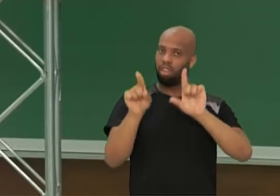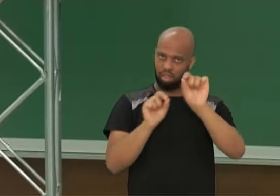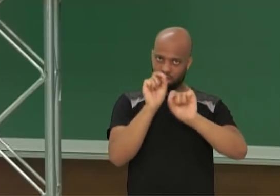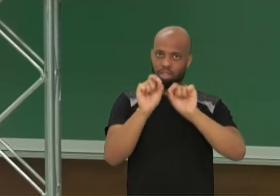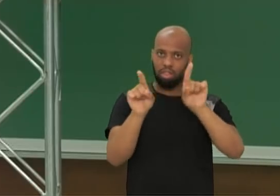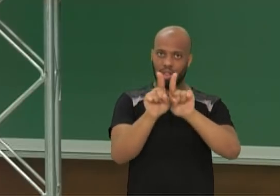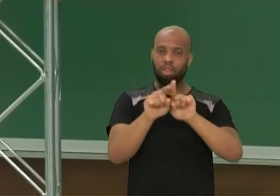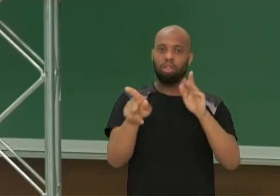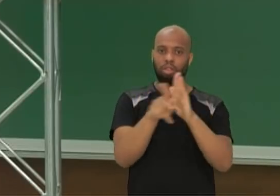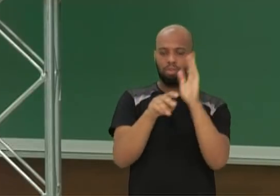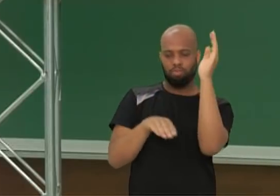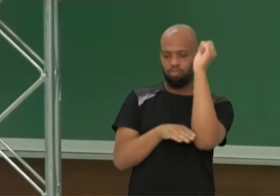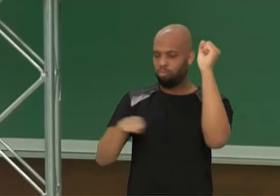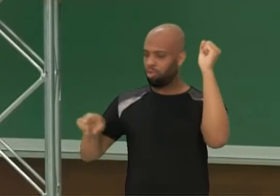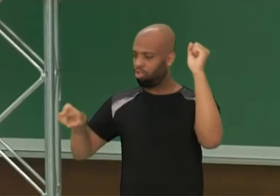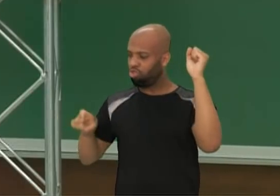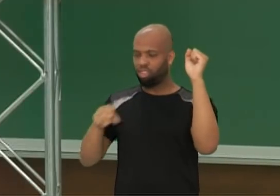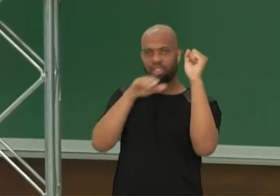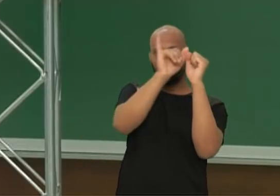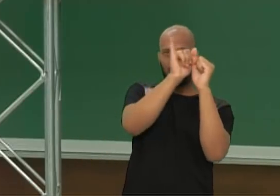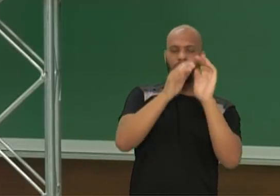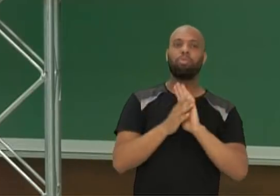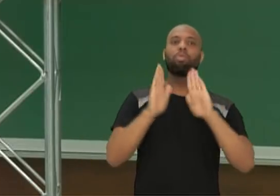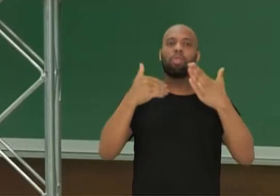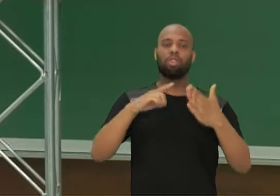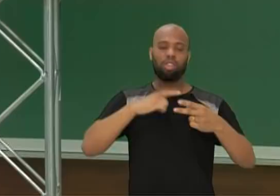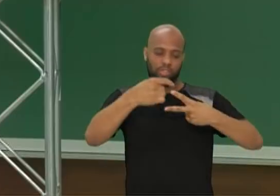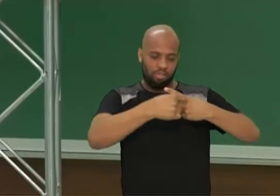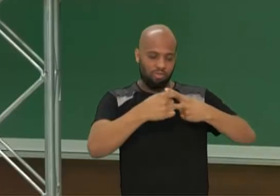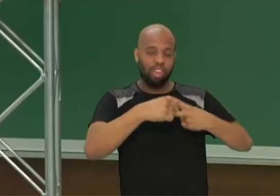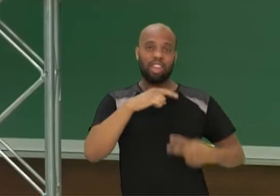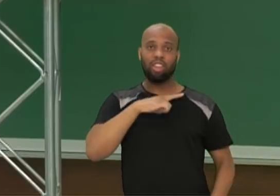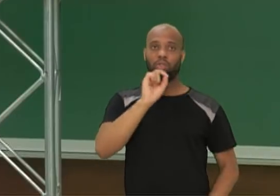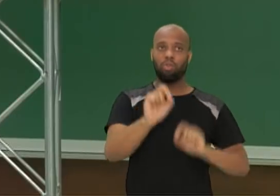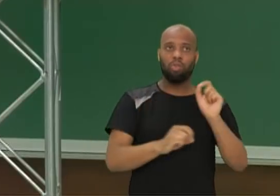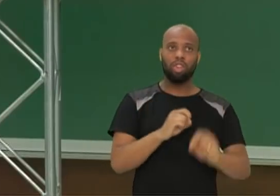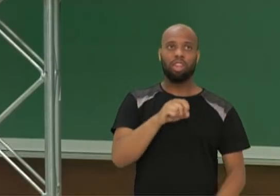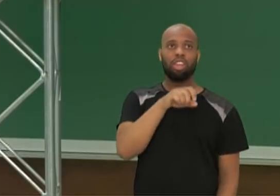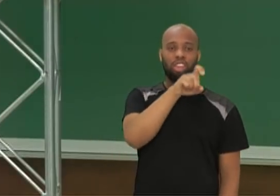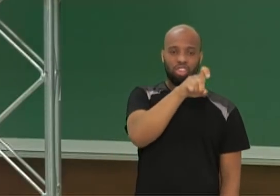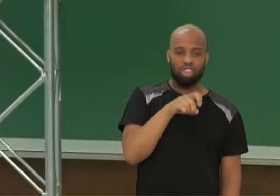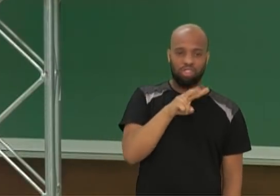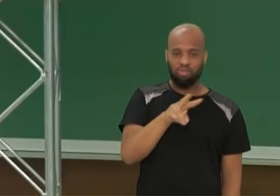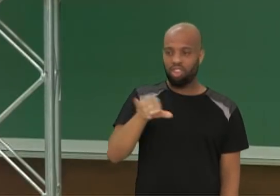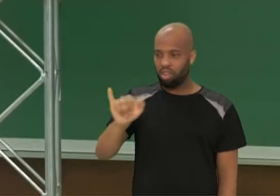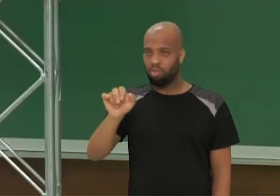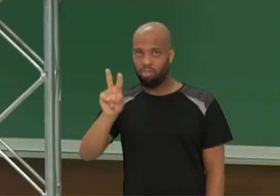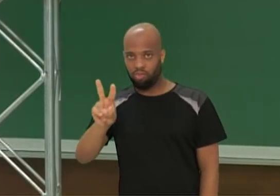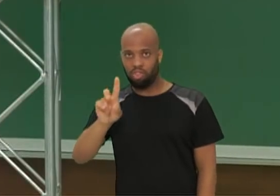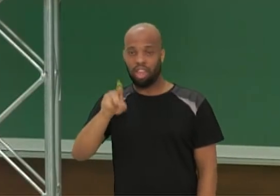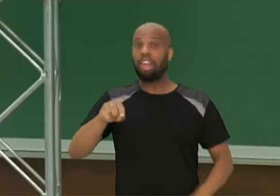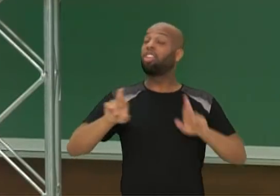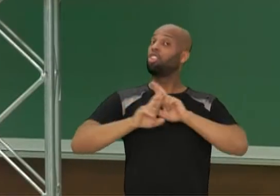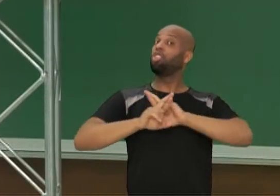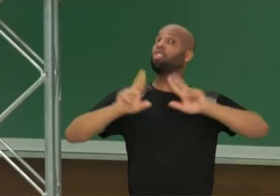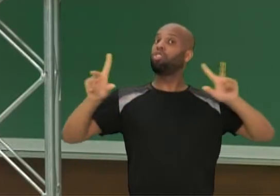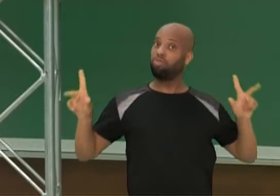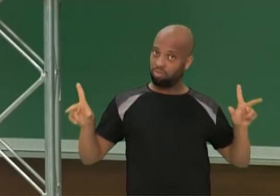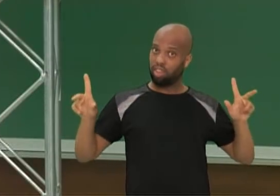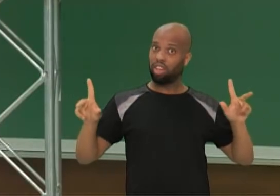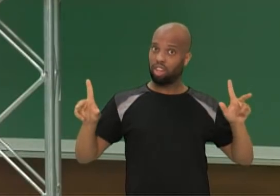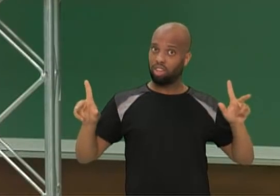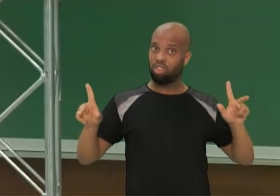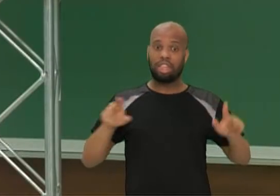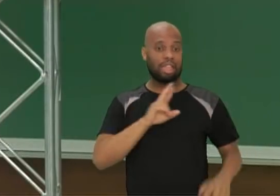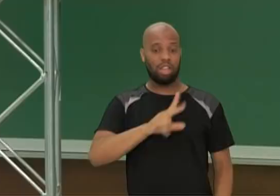plano cartesiano. Então o vértice terá coordenadas x do vértice, y do vértice, que são diferentes de